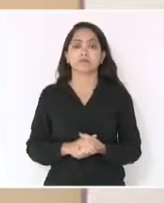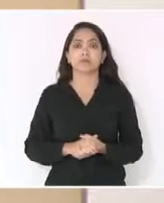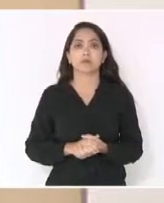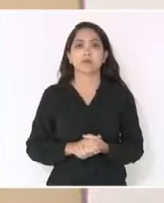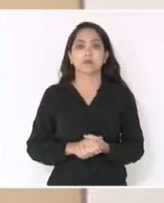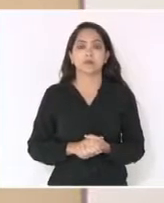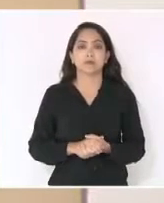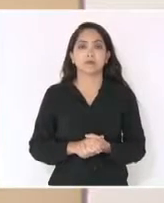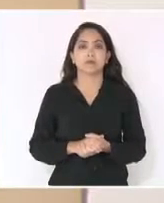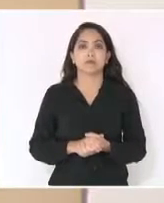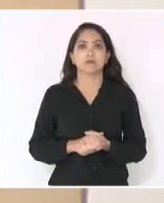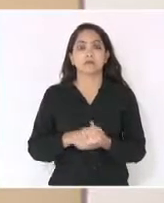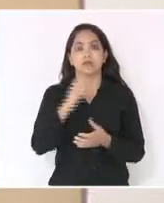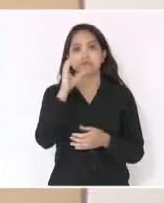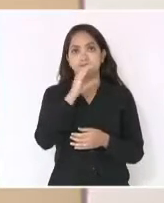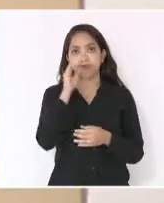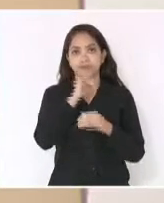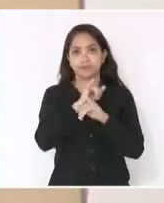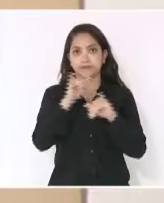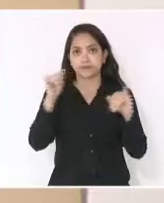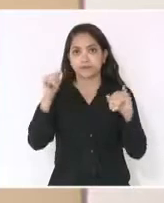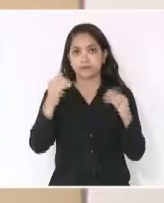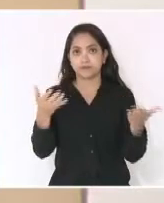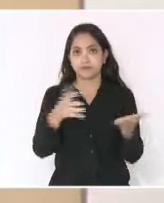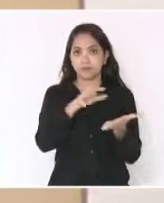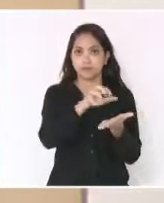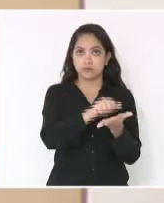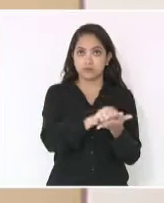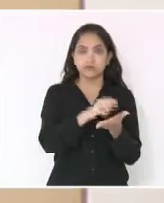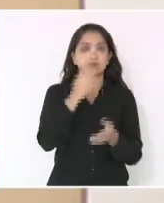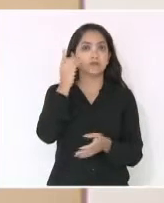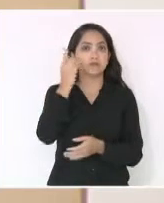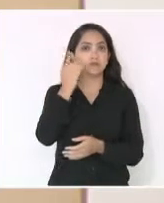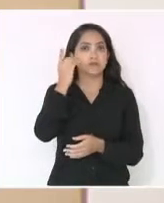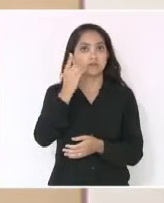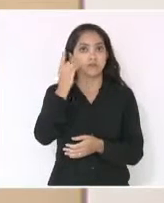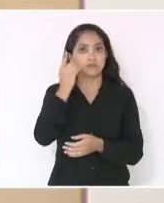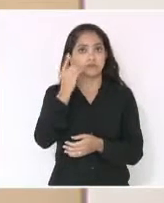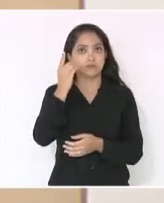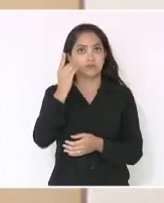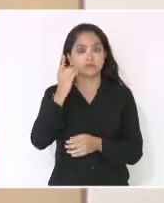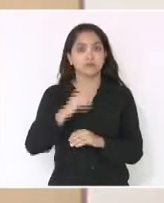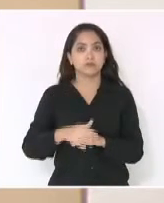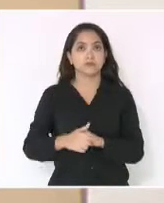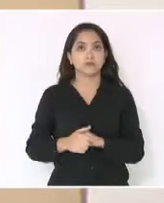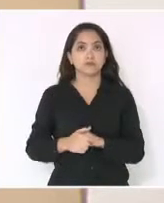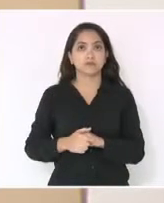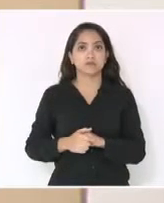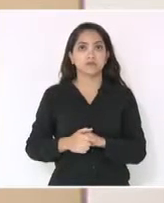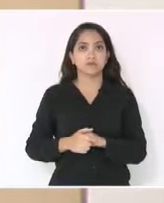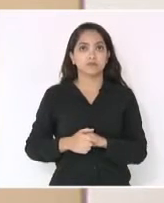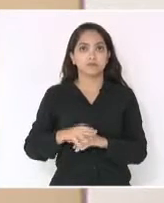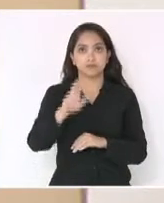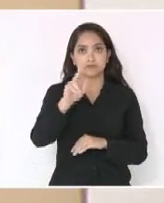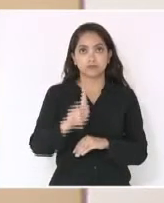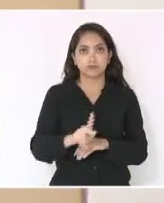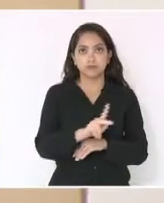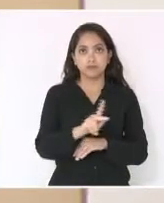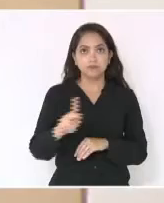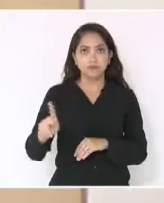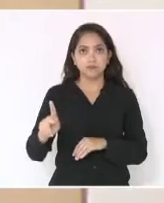breves comunicações inscrito para falar o deputado padre pedro